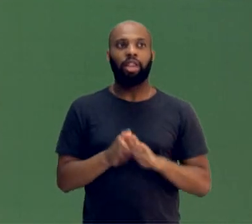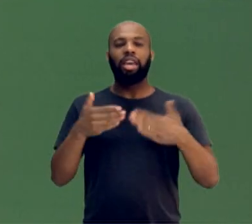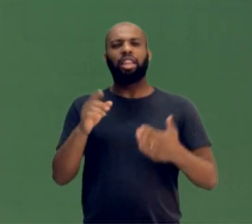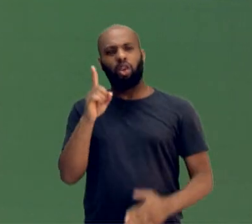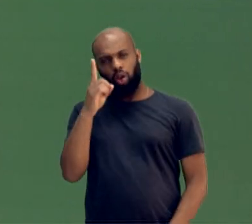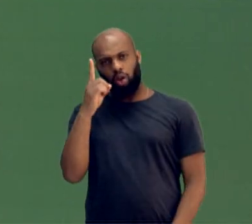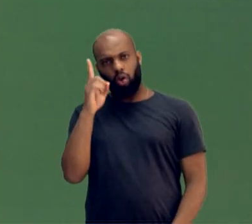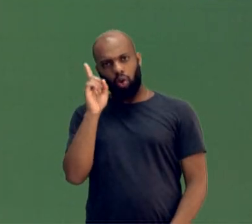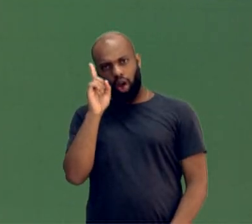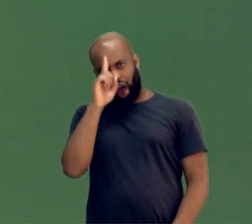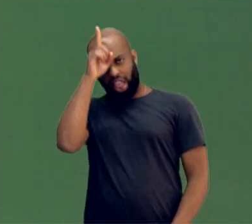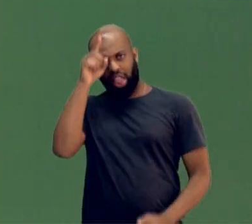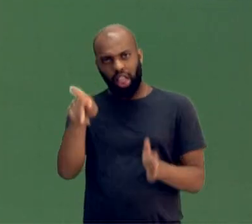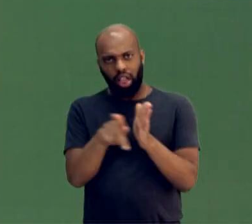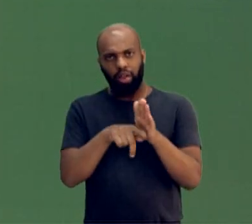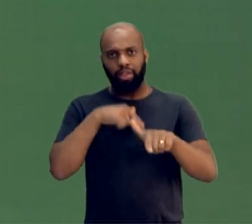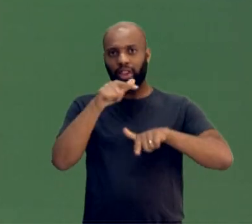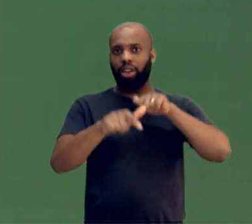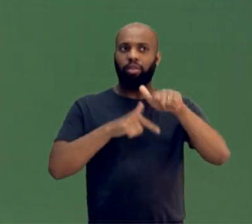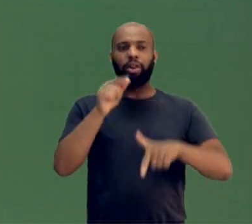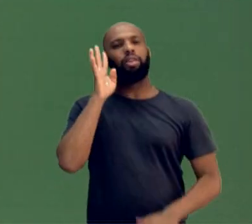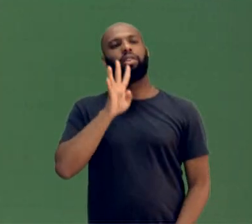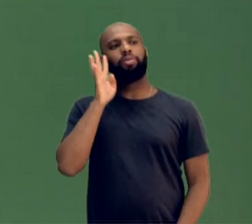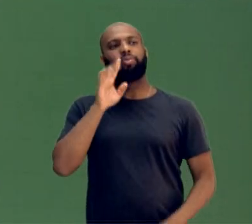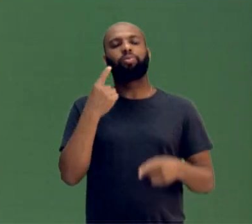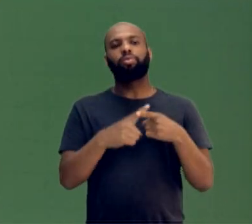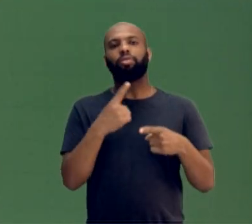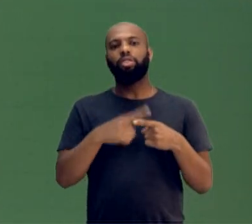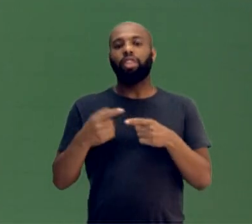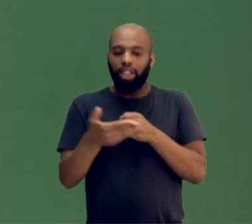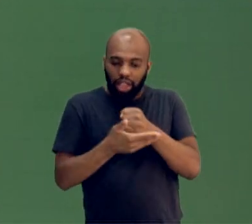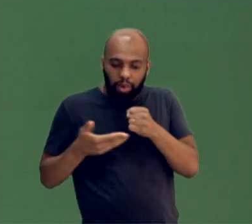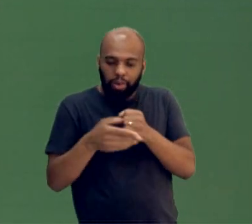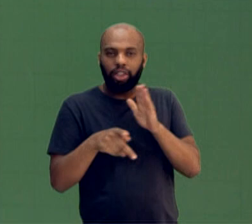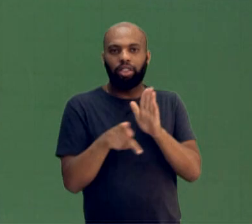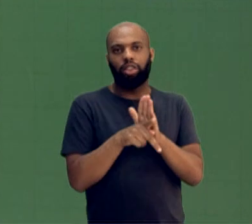de trabalho é, né, aluno, a ideia de trabalho é a base